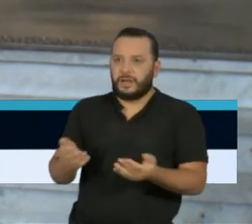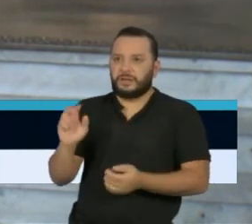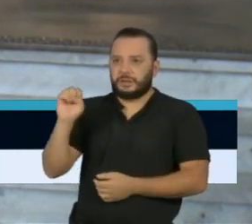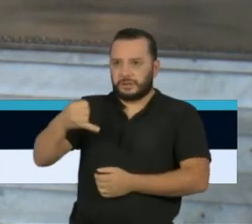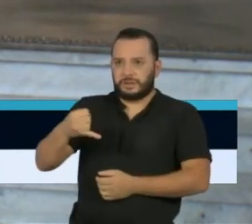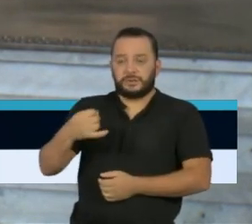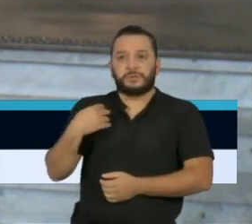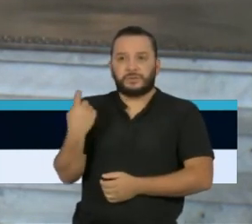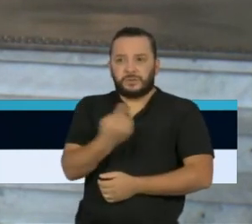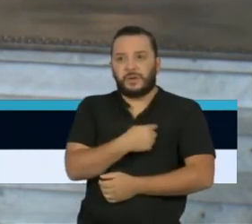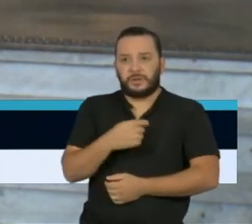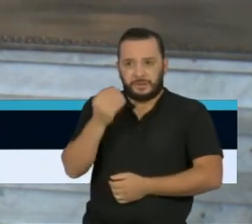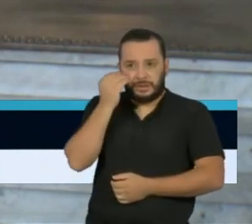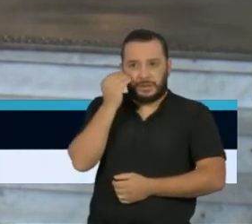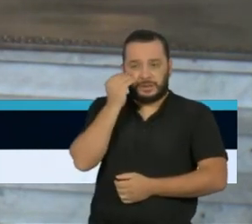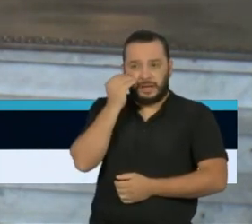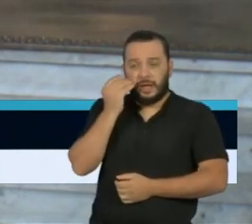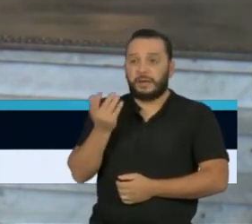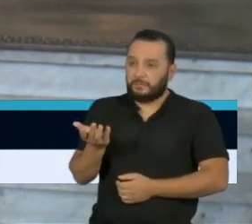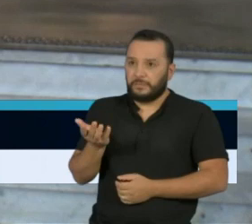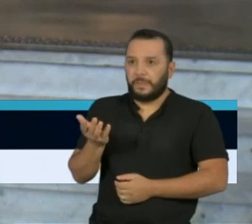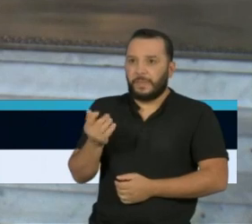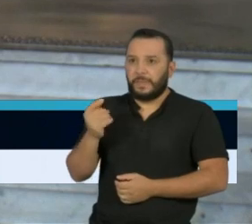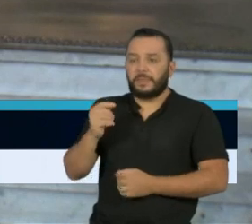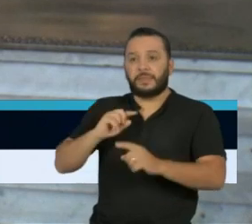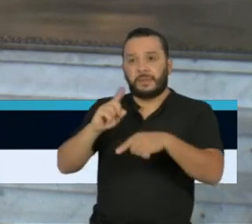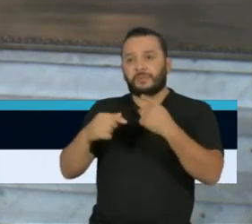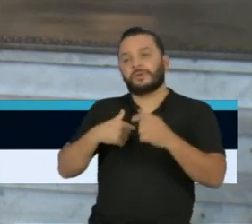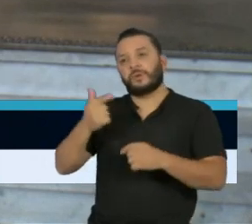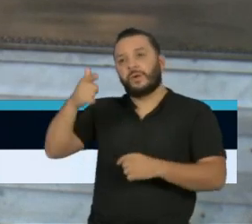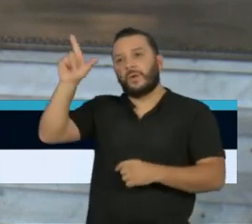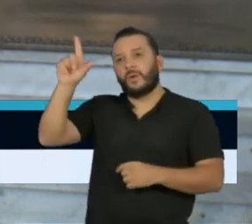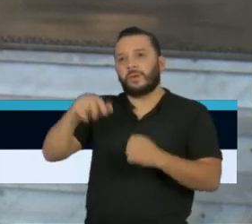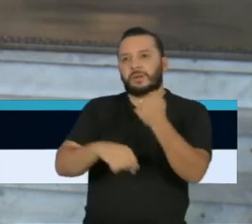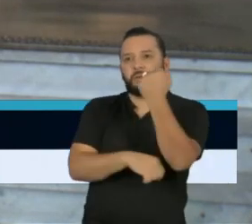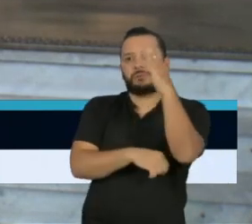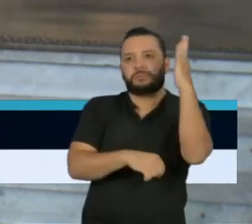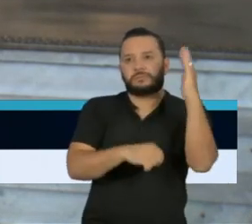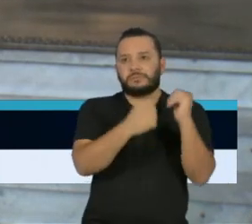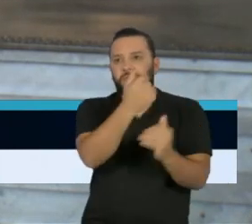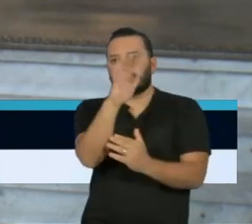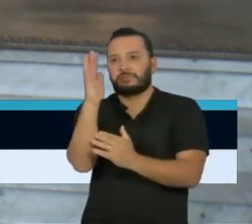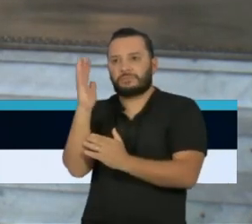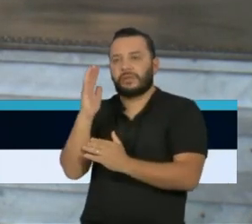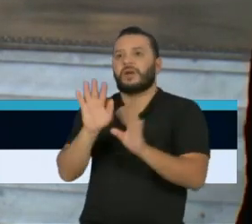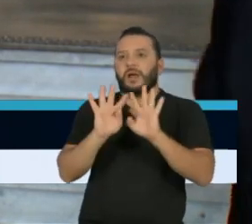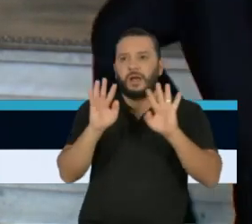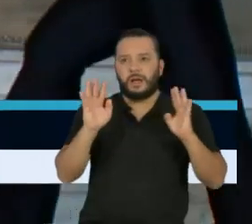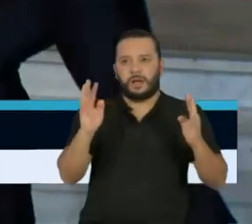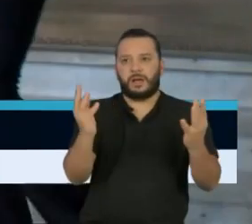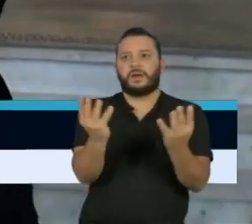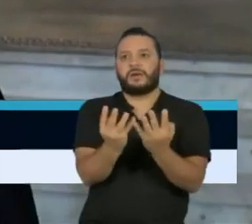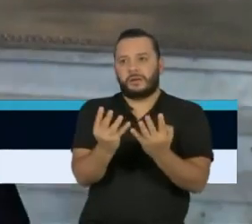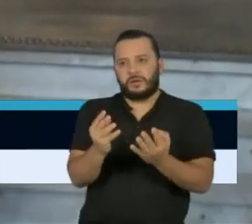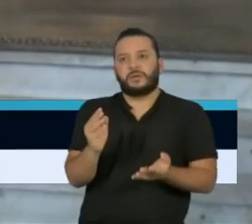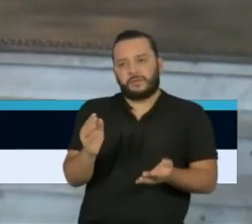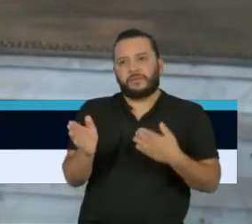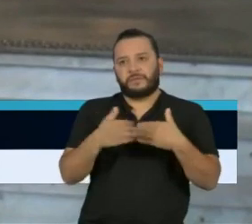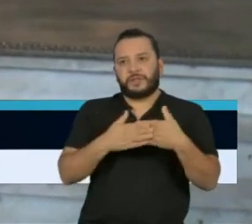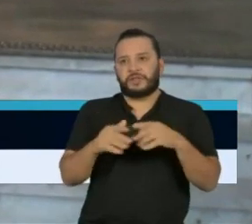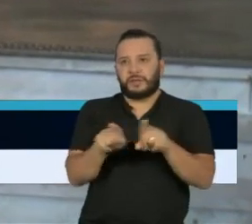vamos testar isso para ver se é o caso depois a gente ampliar esse tipo de ação para outras praças na cidade de São Paulo.